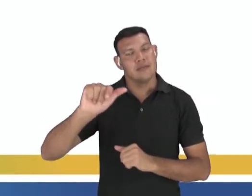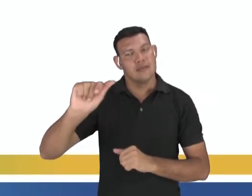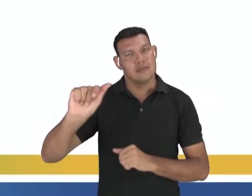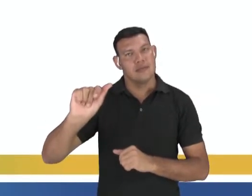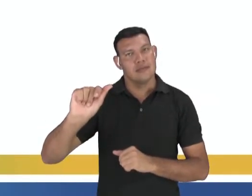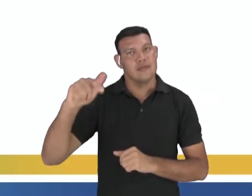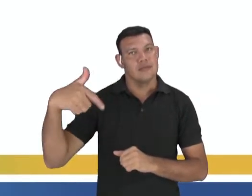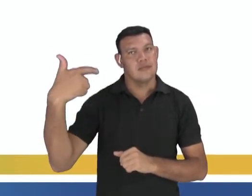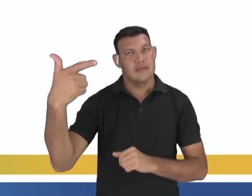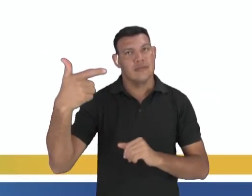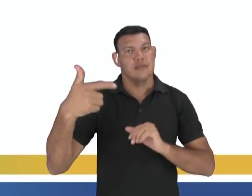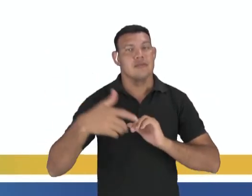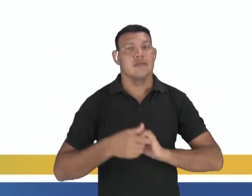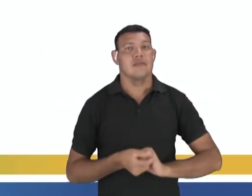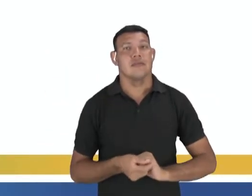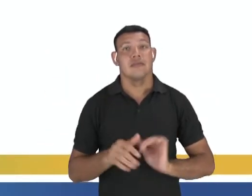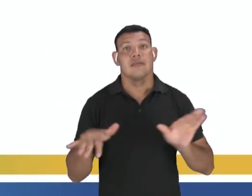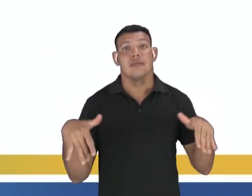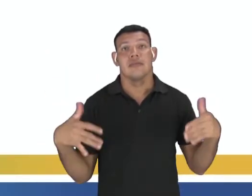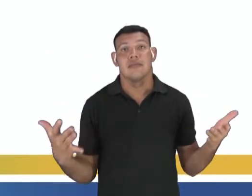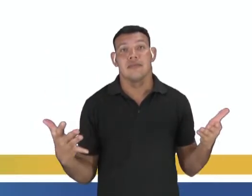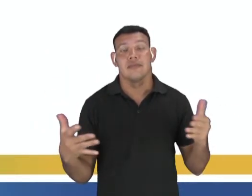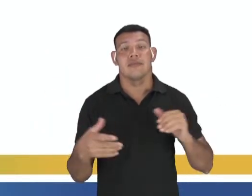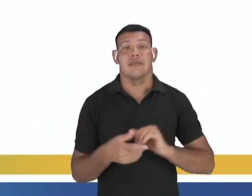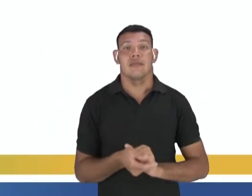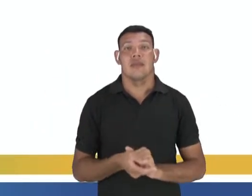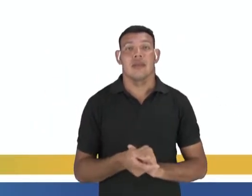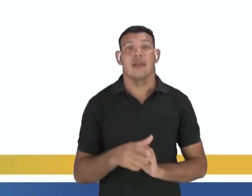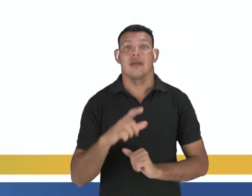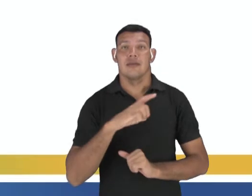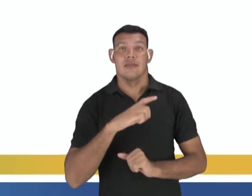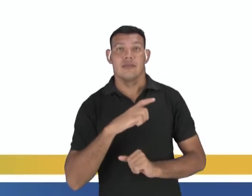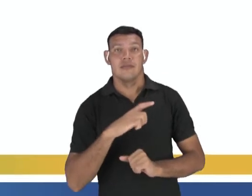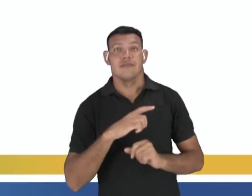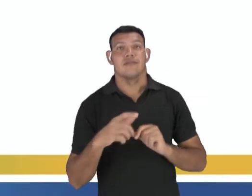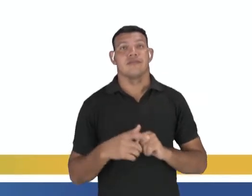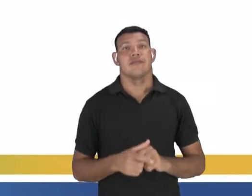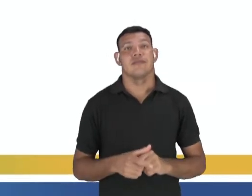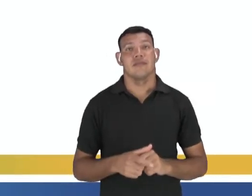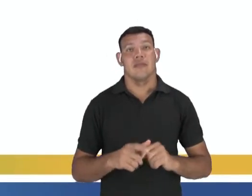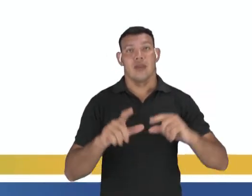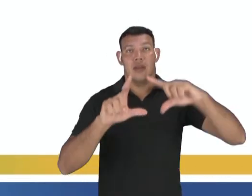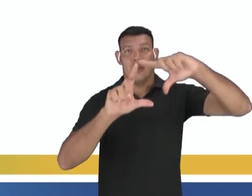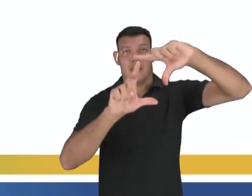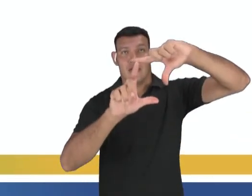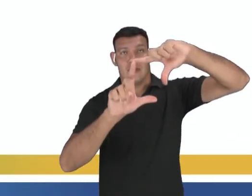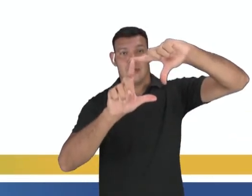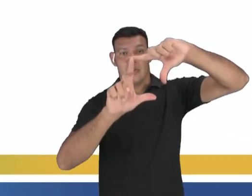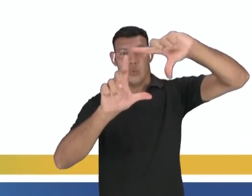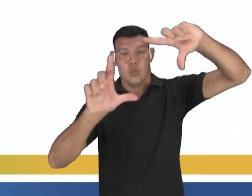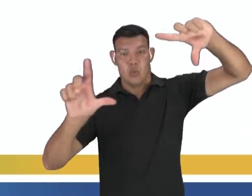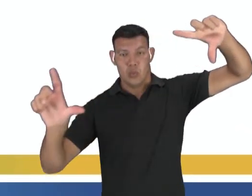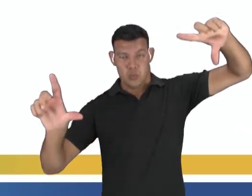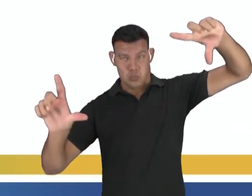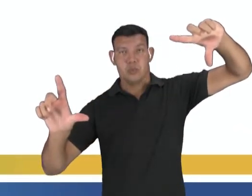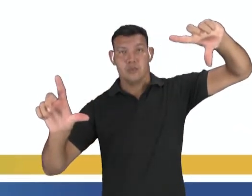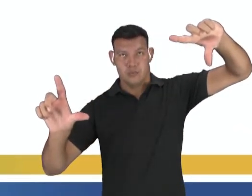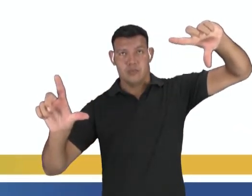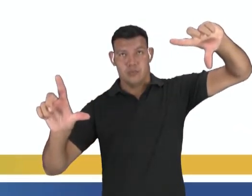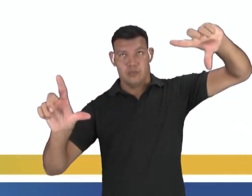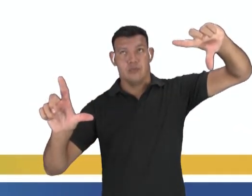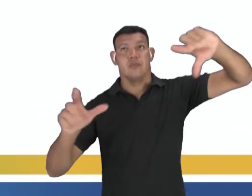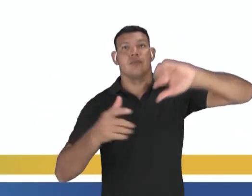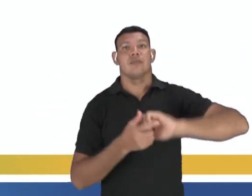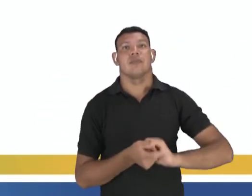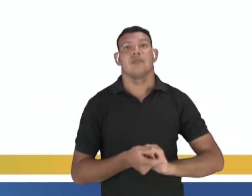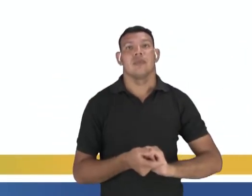por A ao quadrado, ok? Então, aqui nós temos nesse quadrilátero vermelho, nós temos o retângulo, que